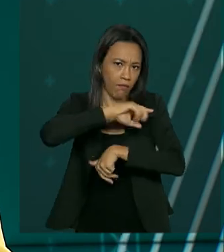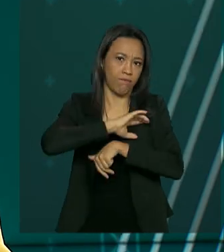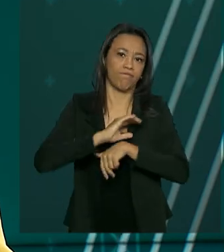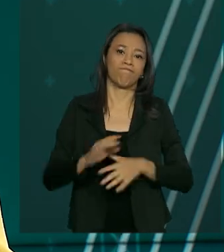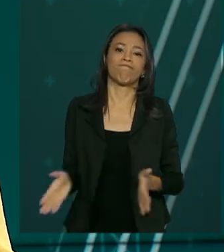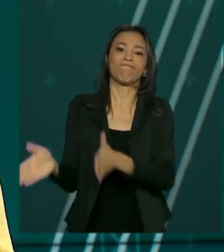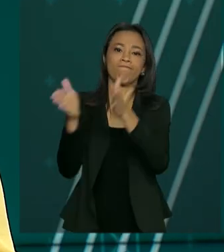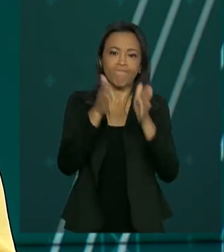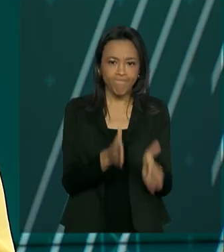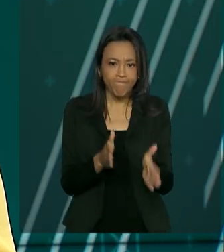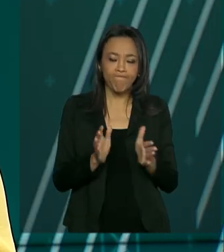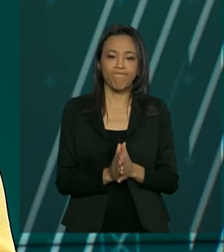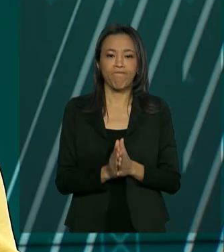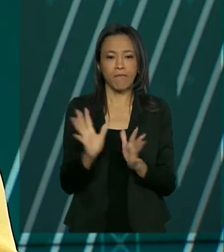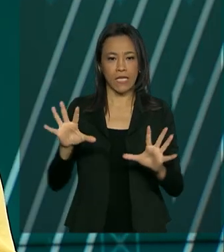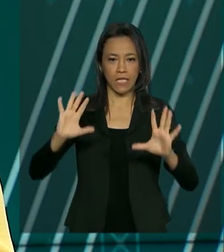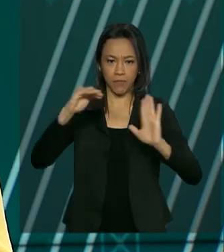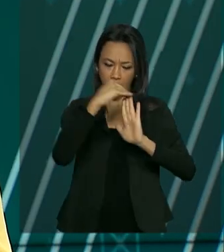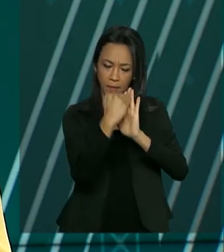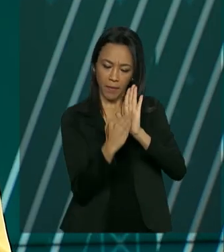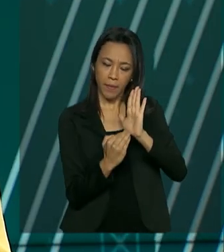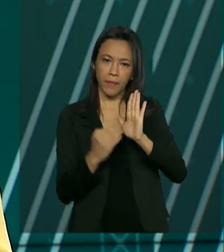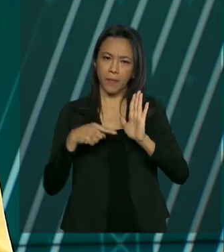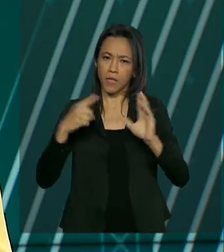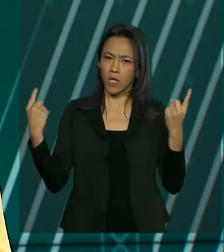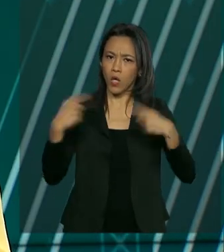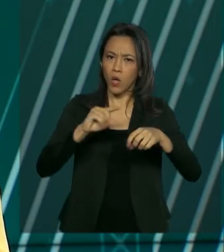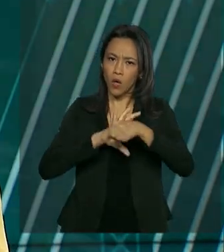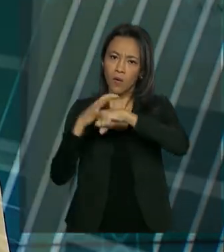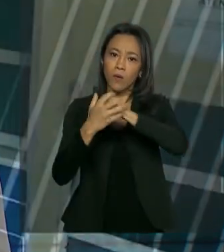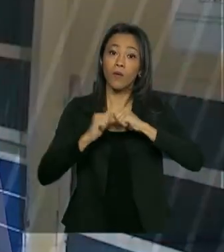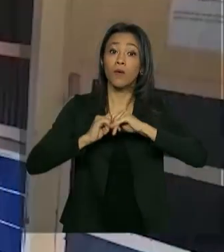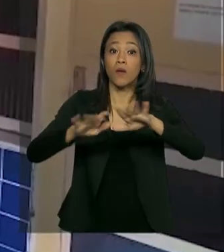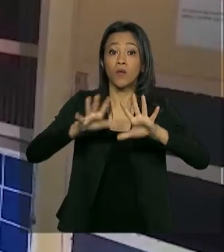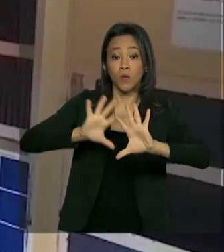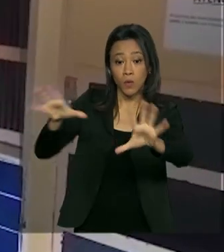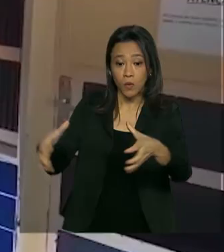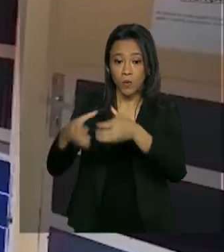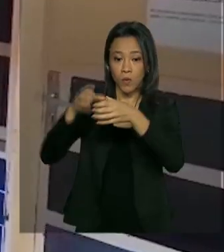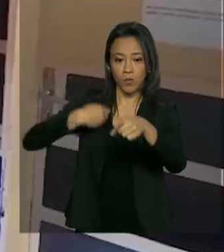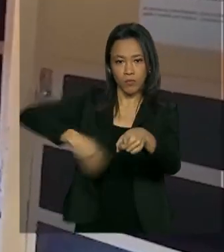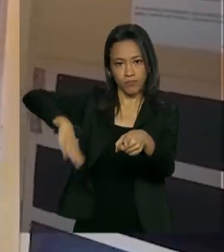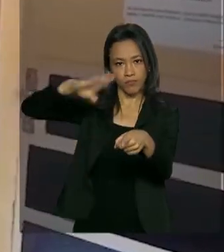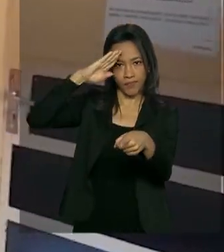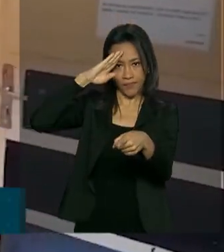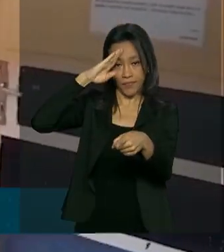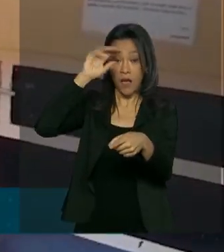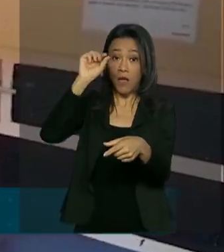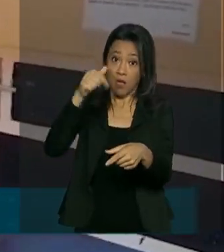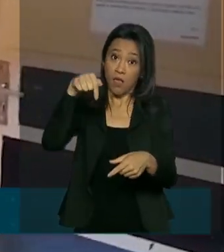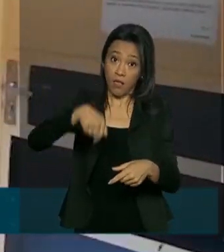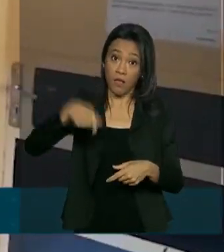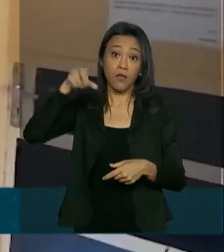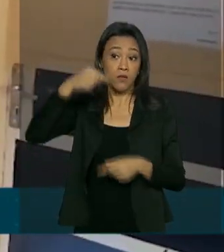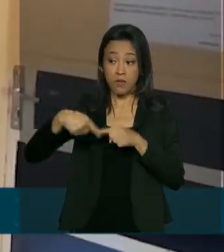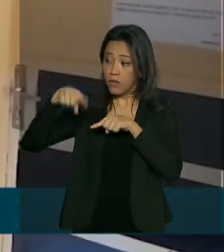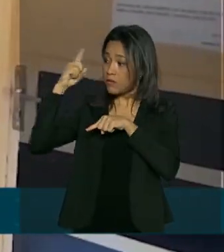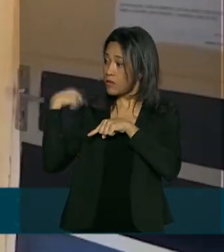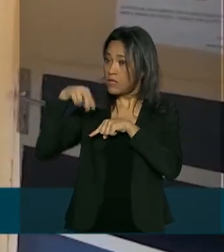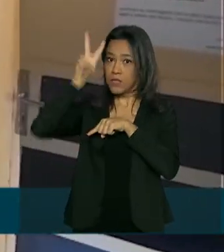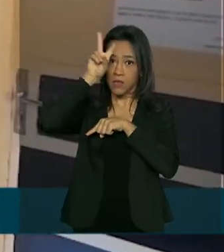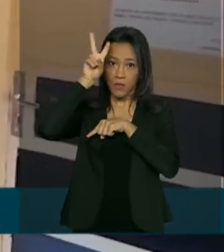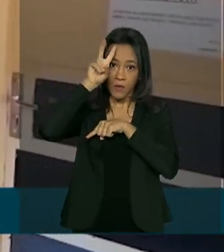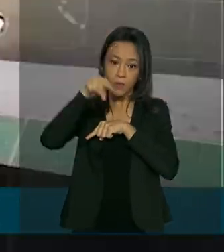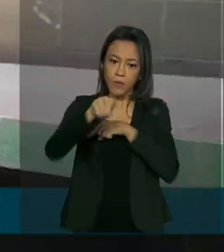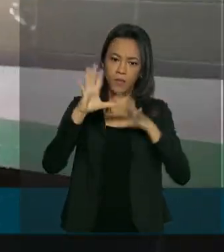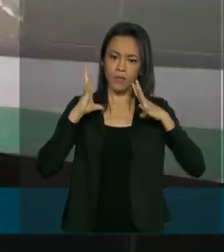bom e como parte das ações de combate ao coronavírus e integrantes das forças armadas fizeram nesta segunda-feira a descontaminação do